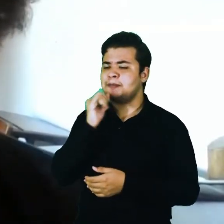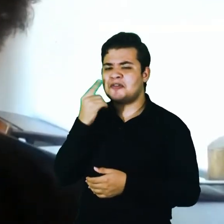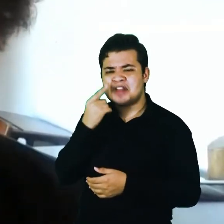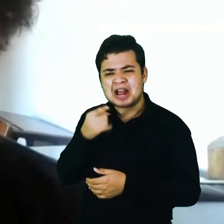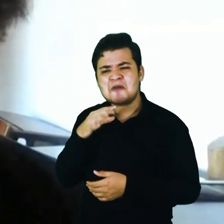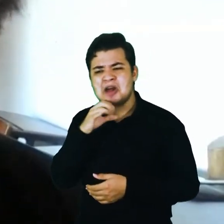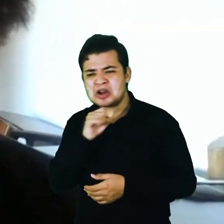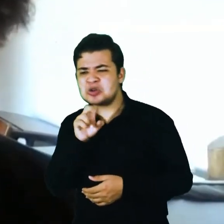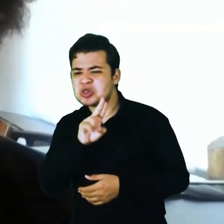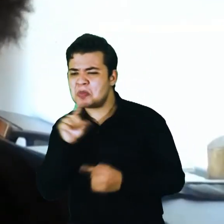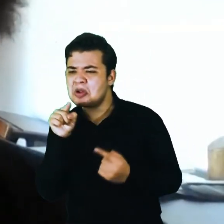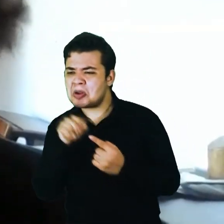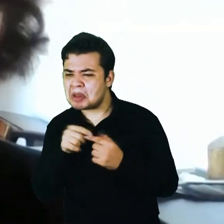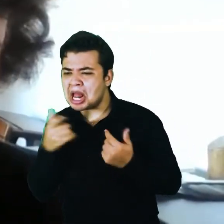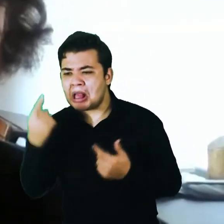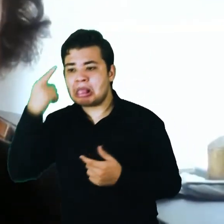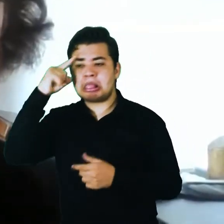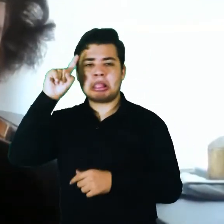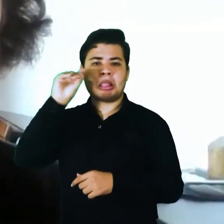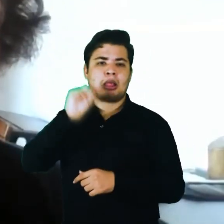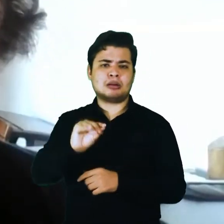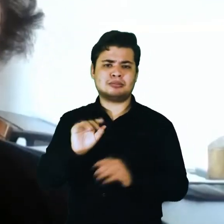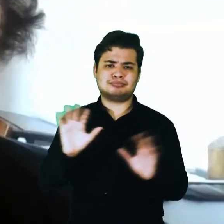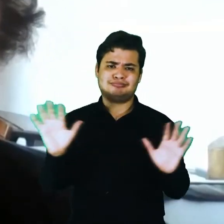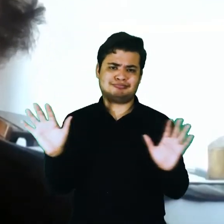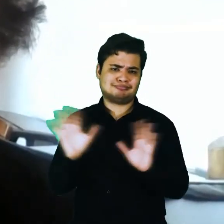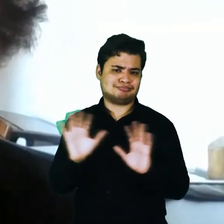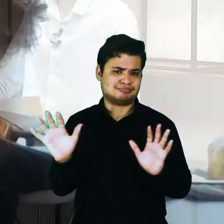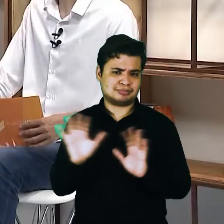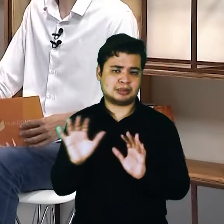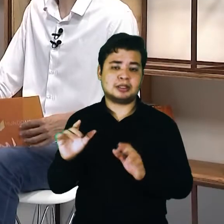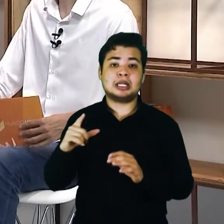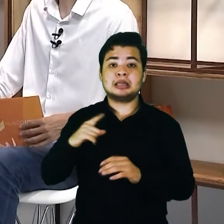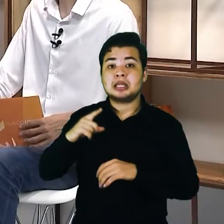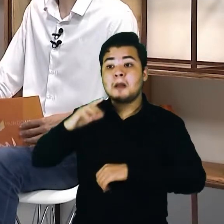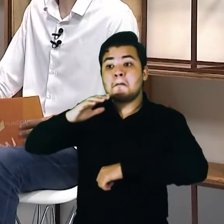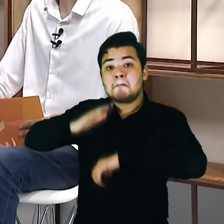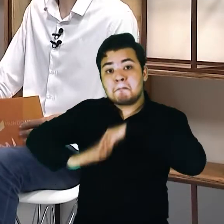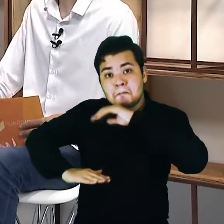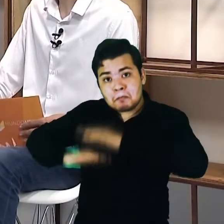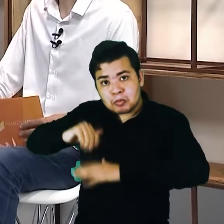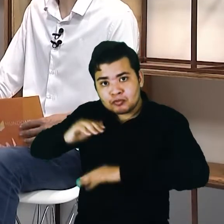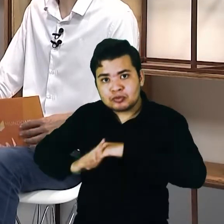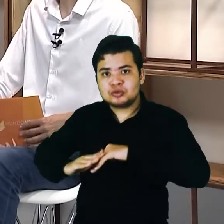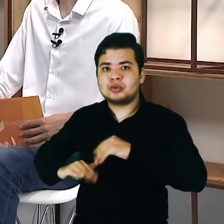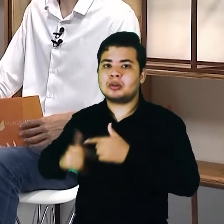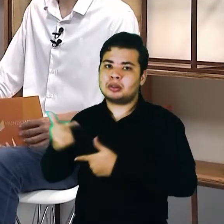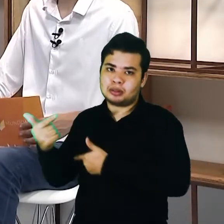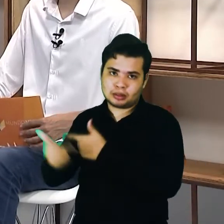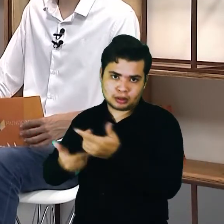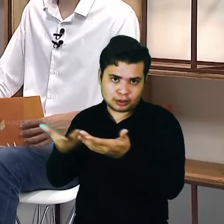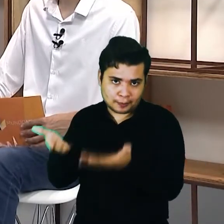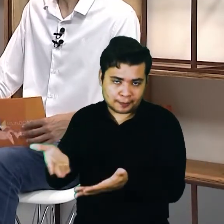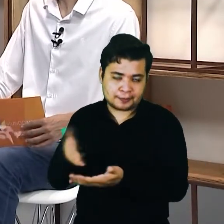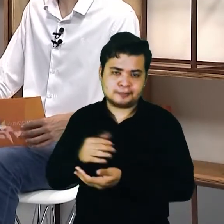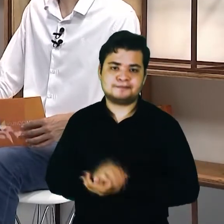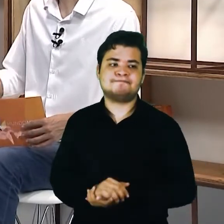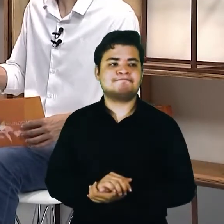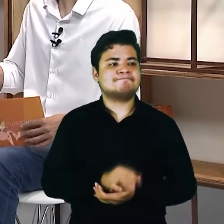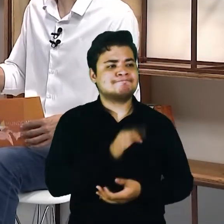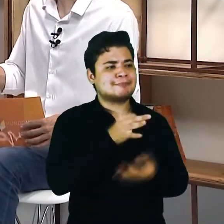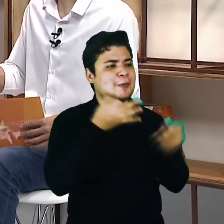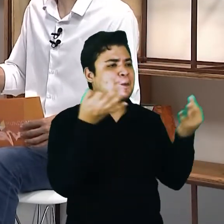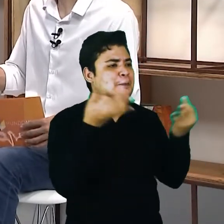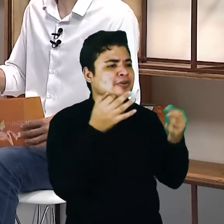isso, vou colocar esse nome. Não. Aí que entra o profissional na área, né? Perfeito.